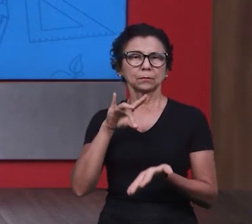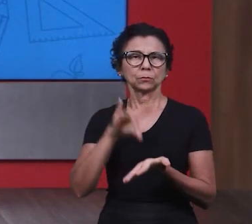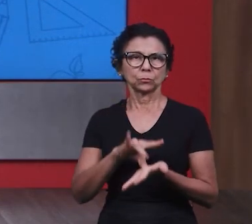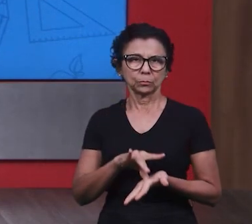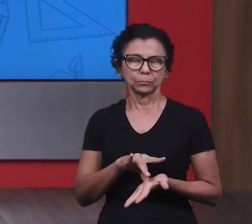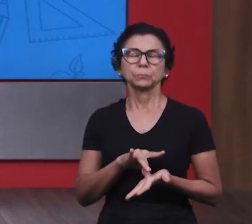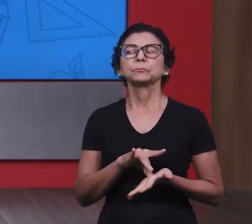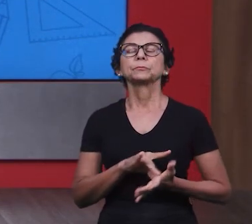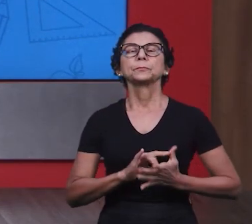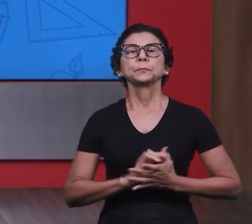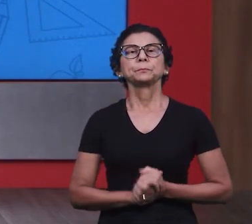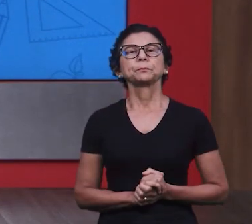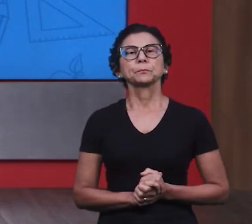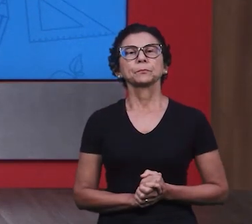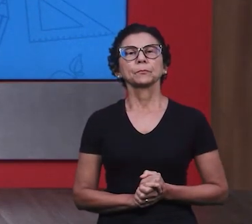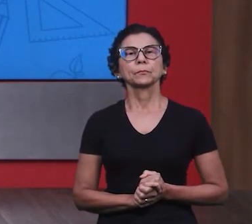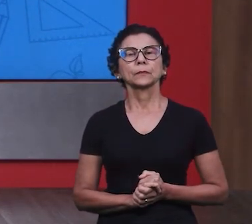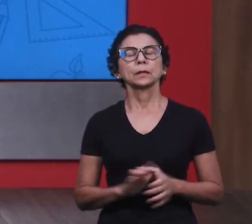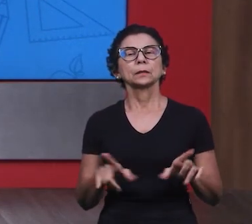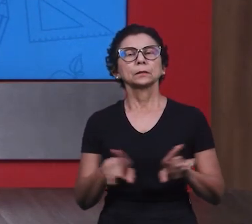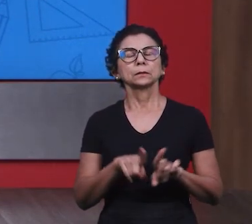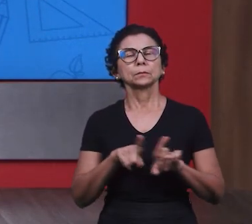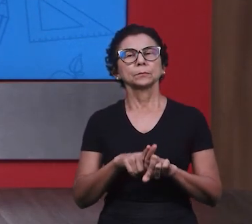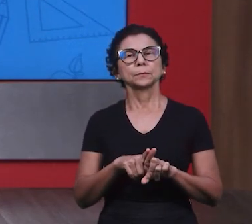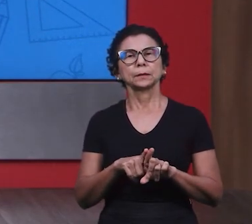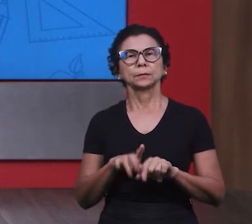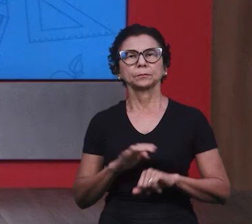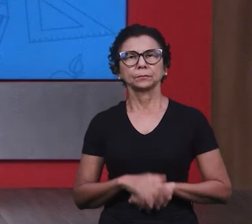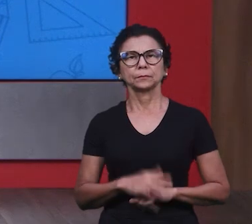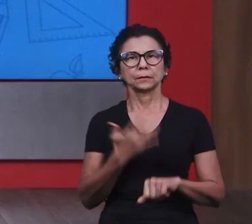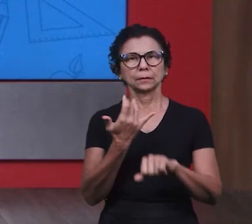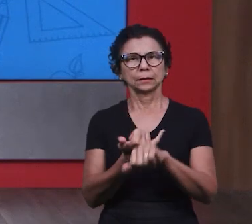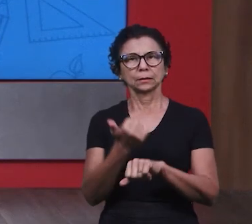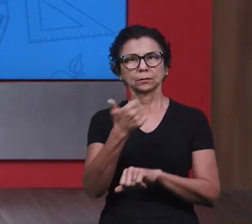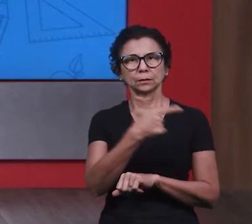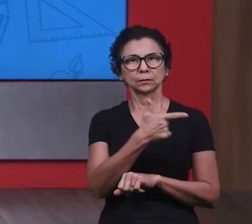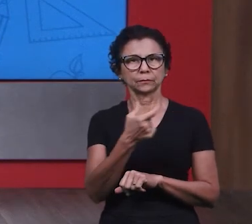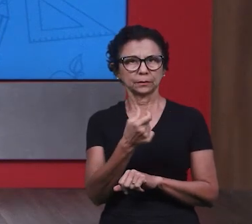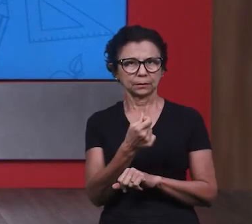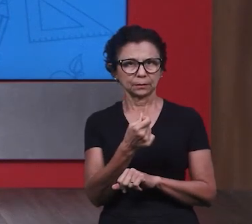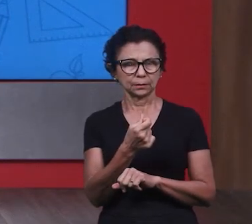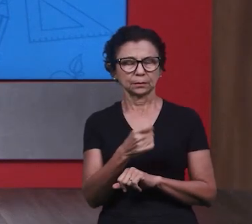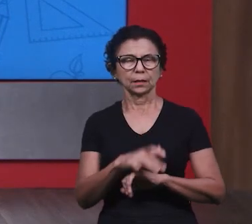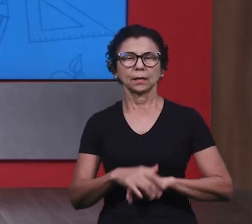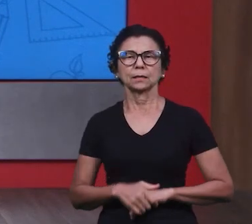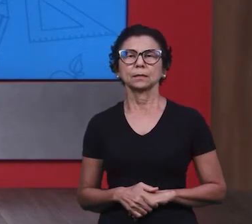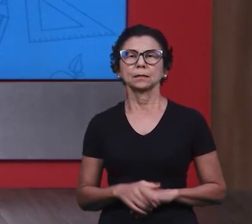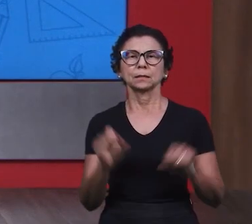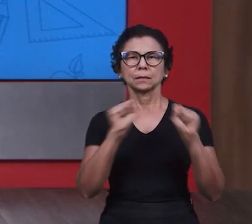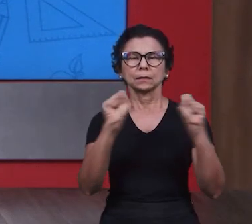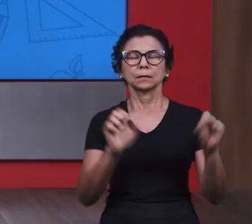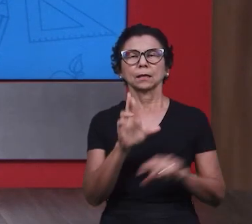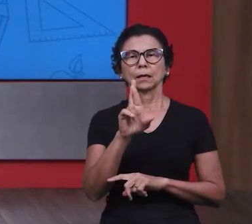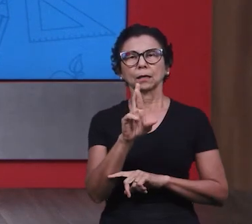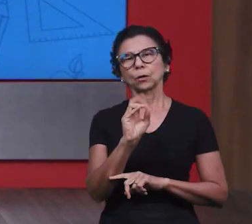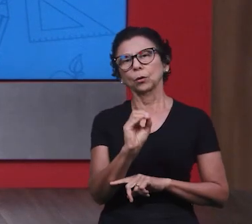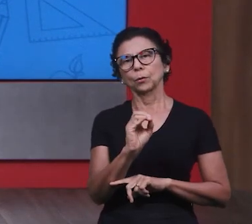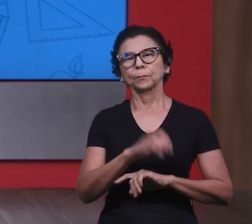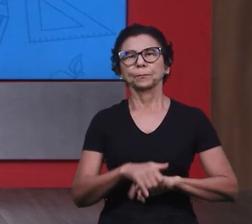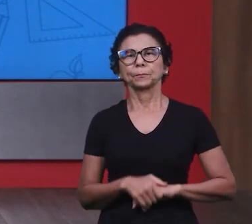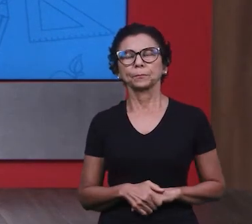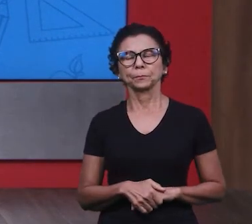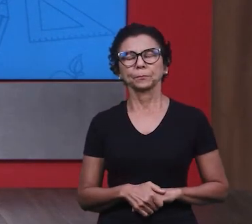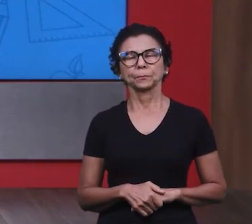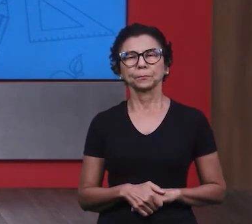YouTube, pode ser assistido pelo canal 126 do sistema RO da